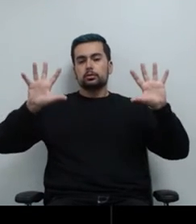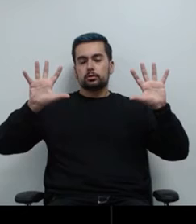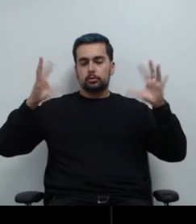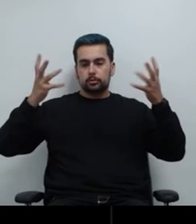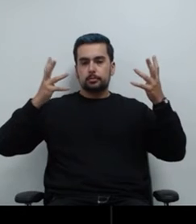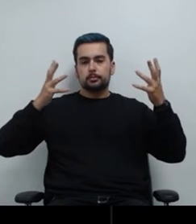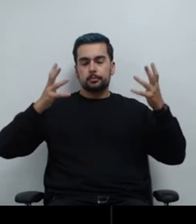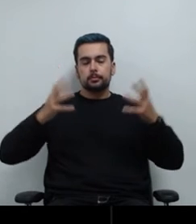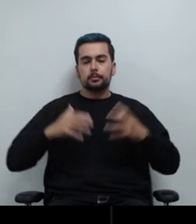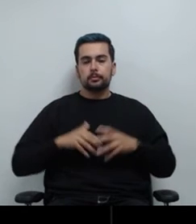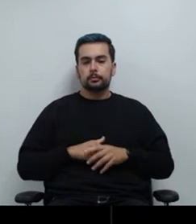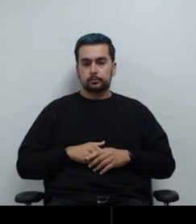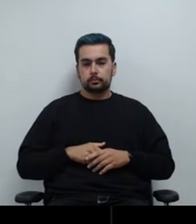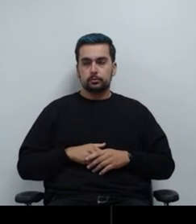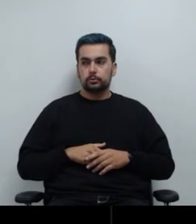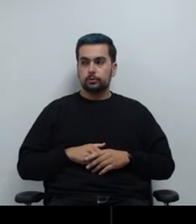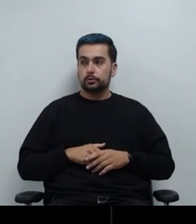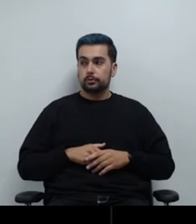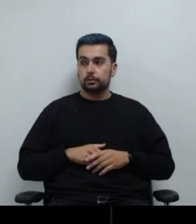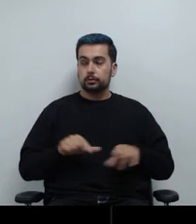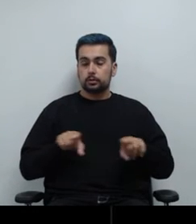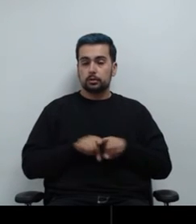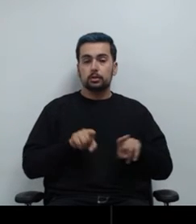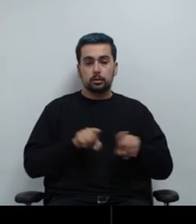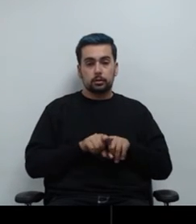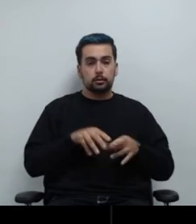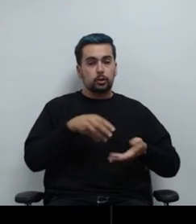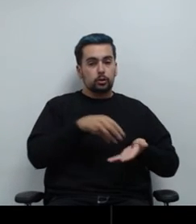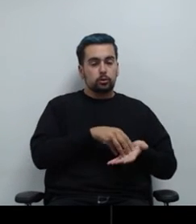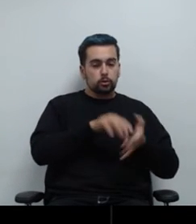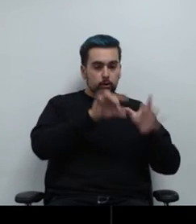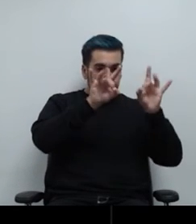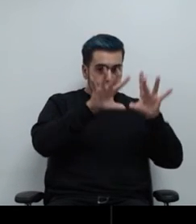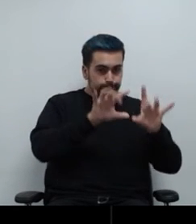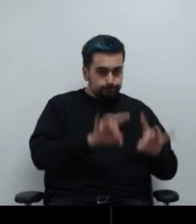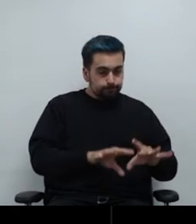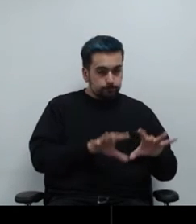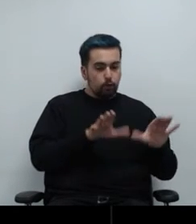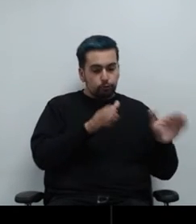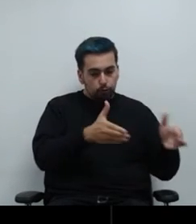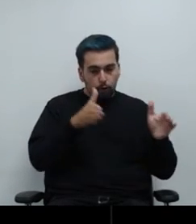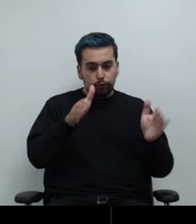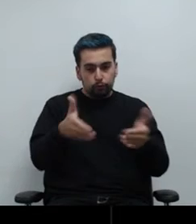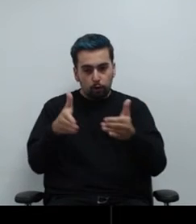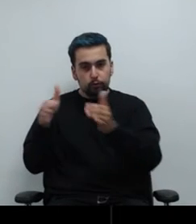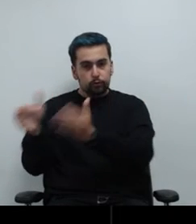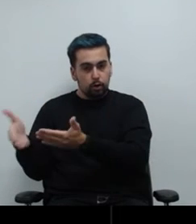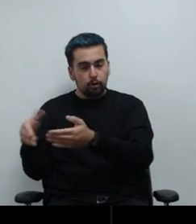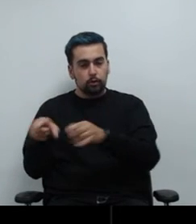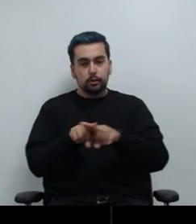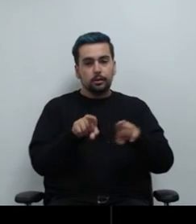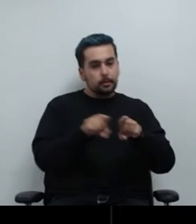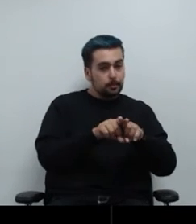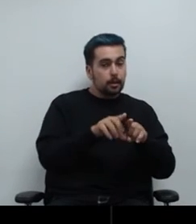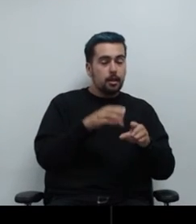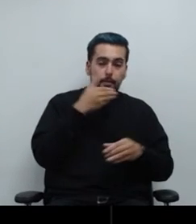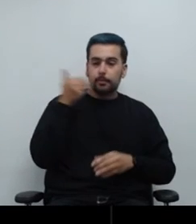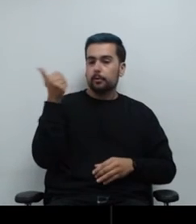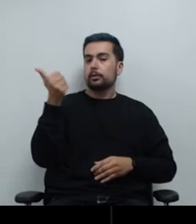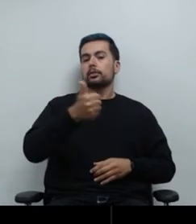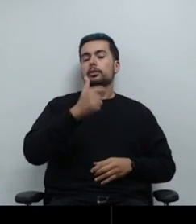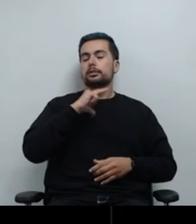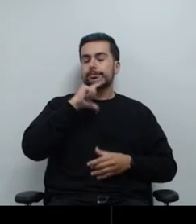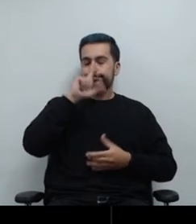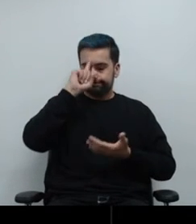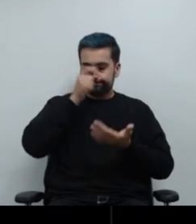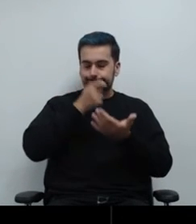e haver um núcleo que seja especializado na população negra, eu acho que responde uma